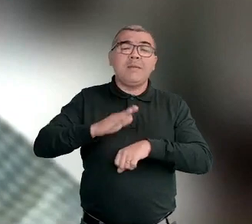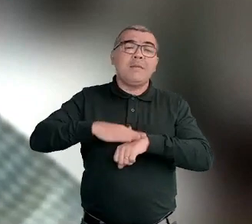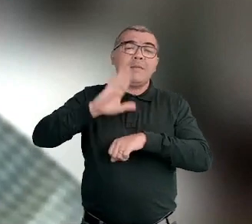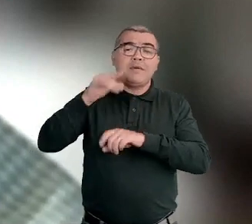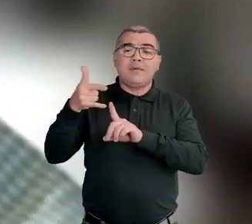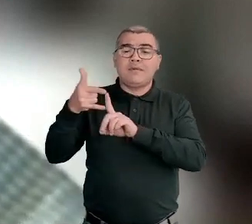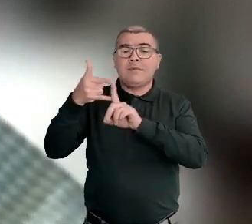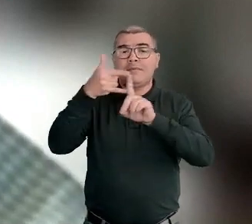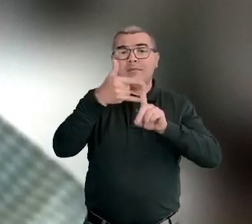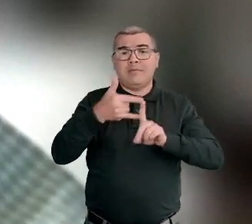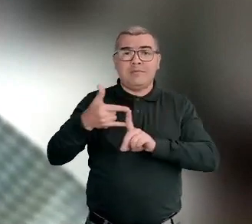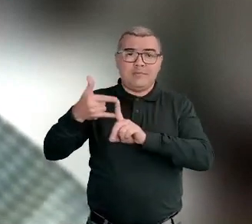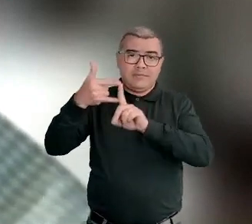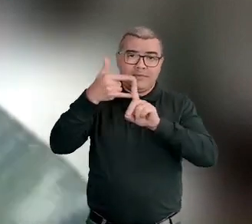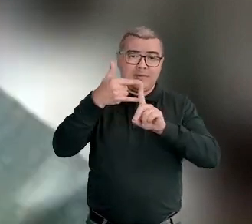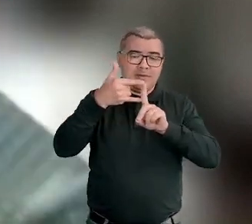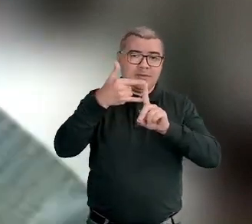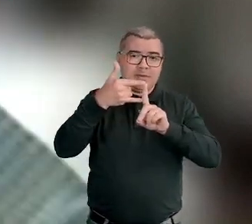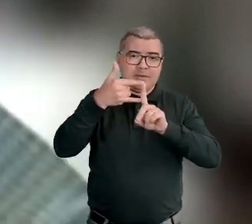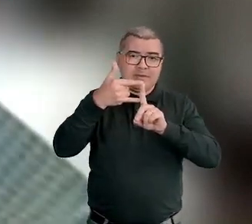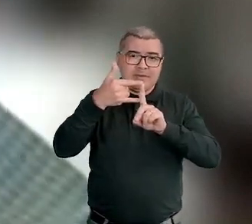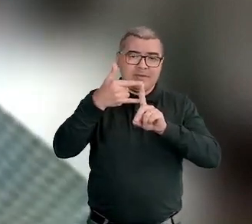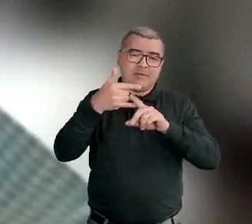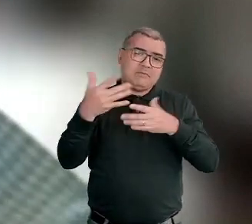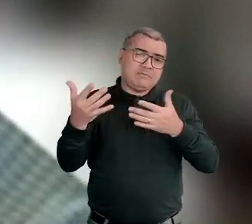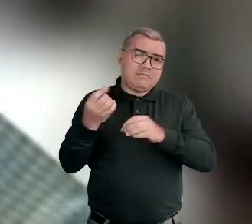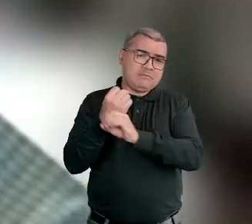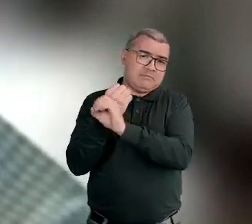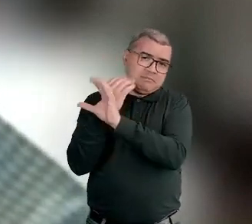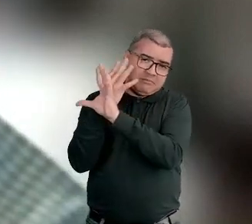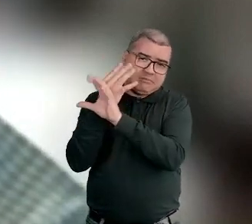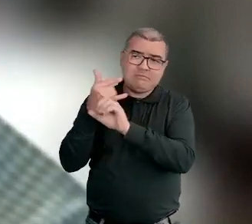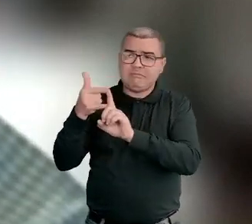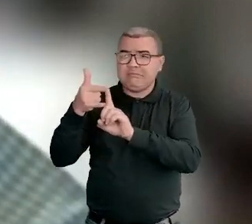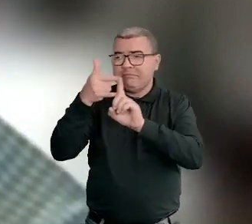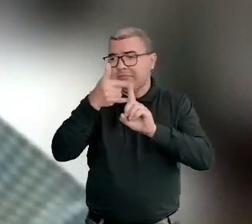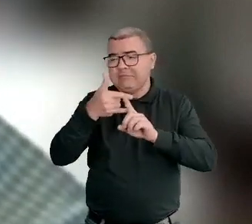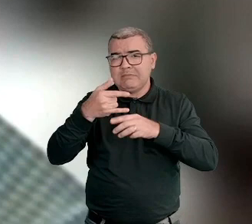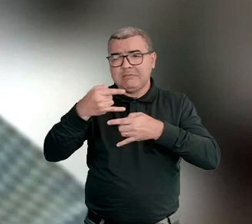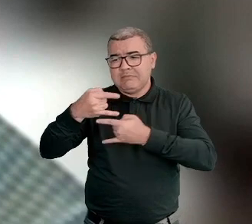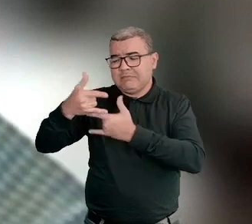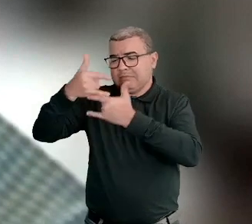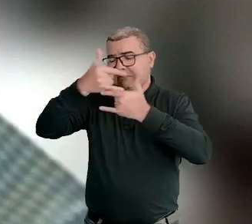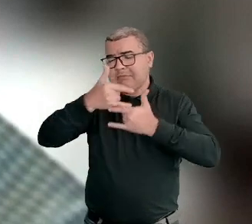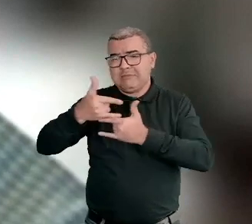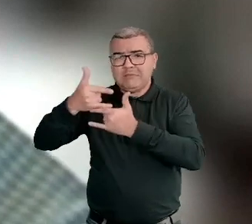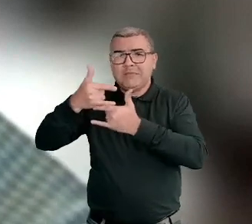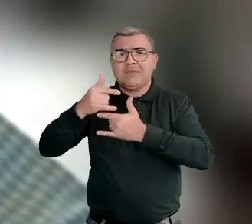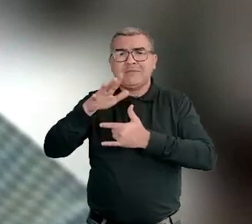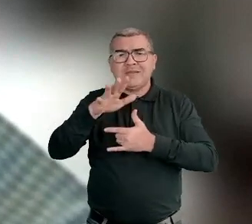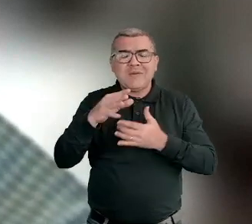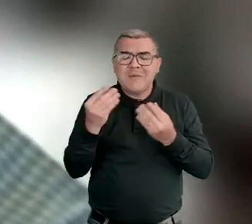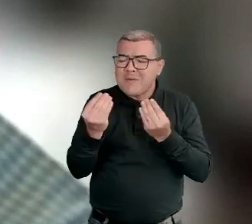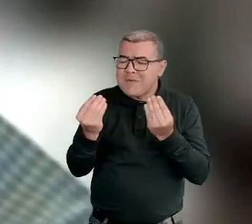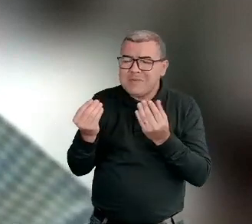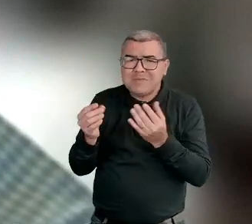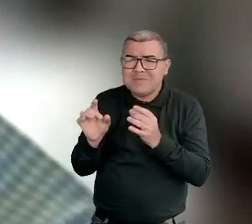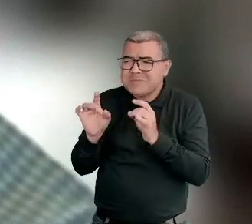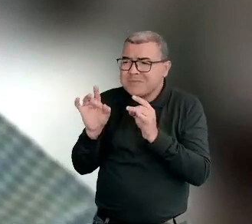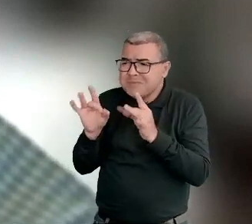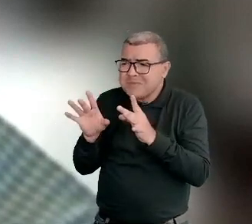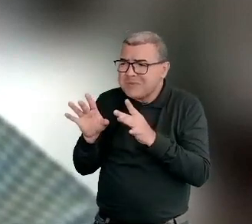estamos fazendo aqui é bom para um evento dessa natureza. Mas como é que você acha que um médico formado por